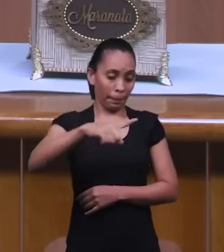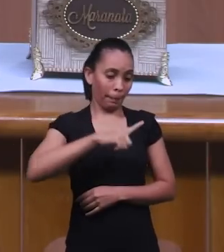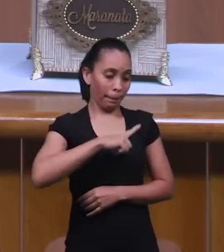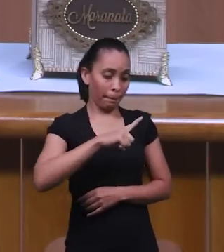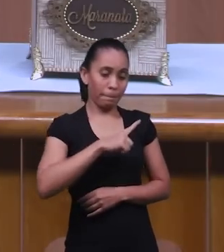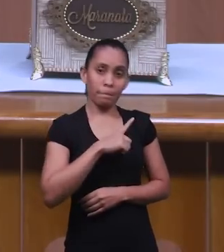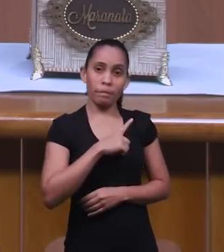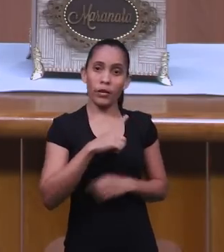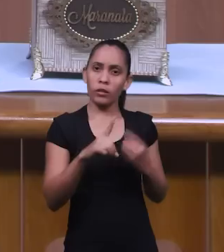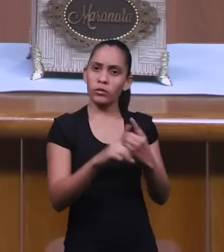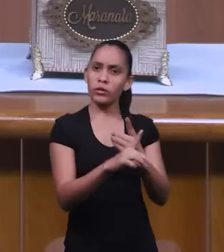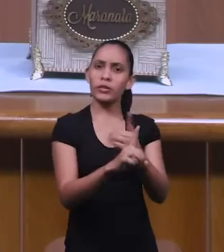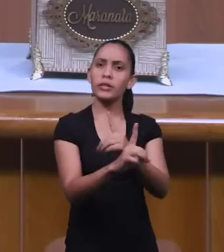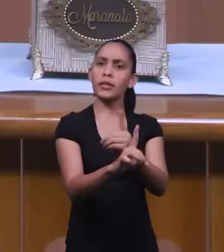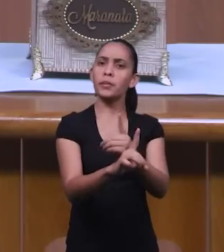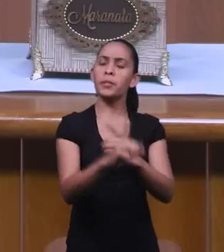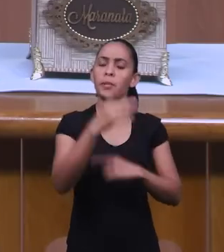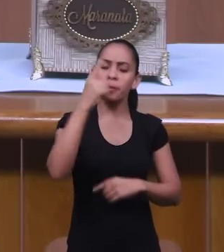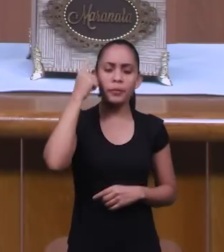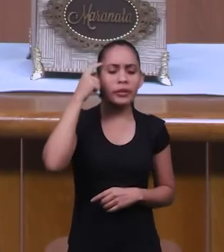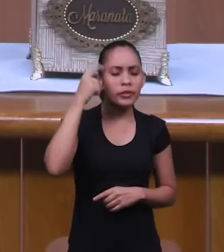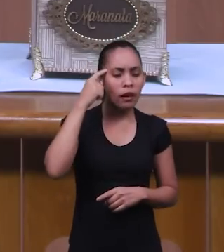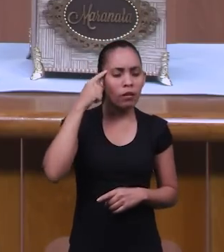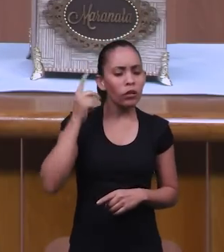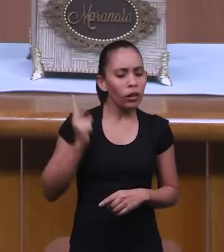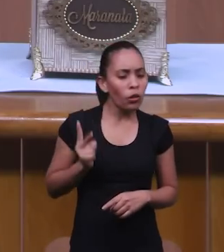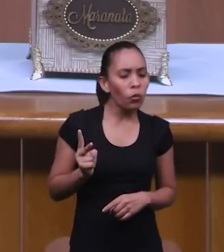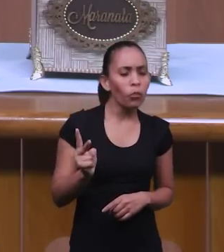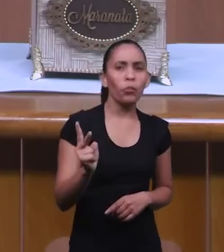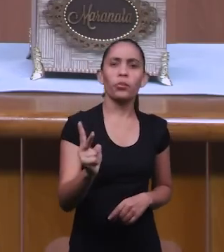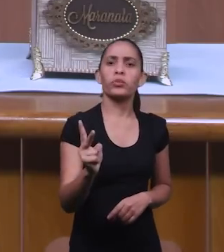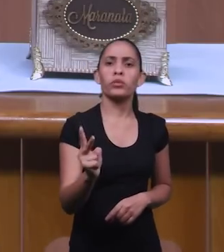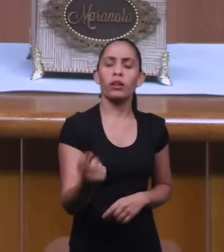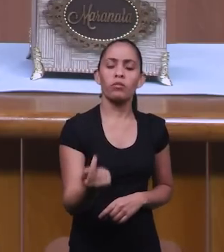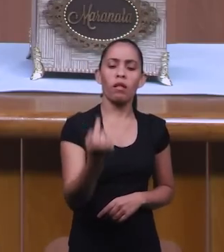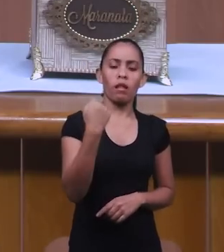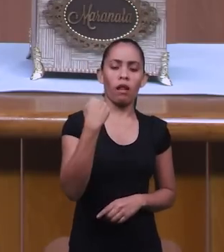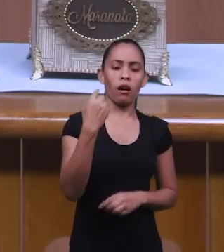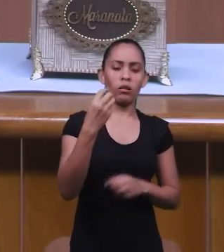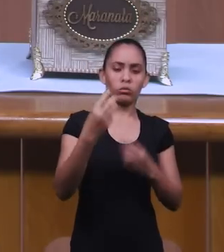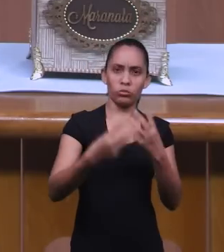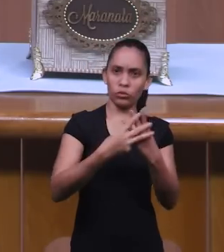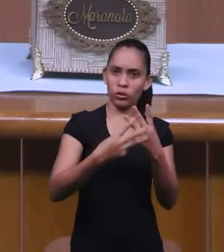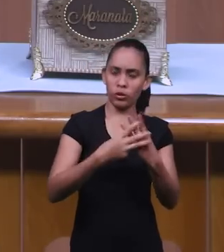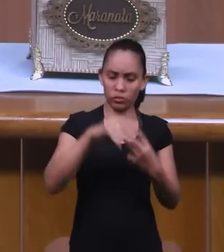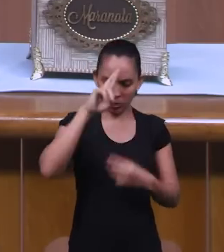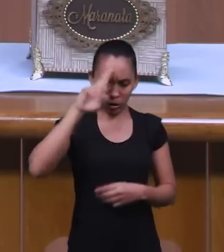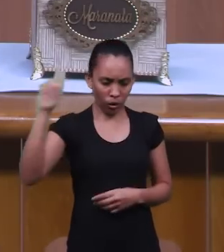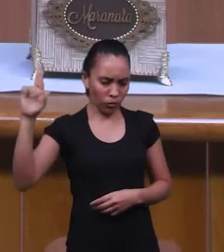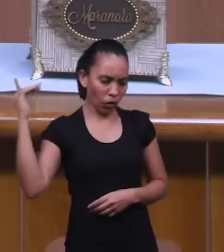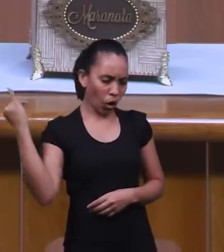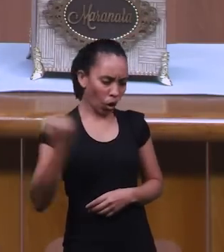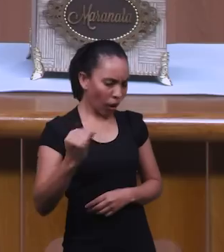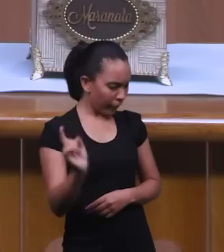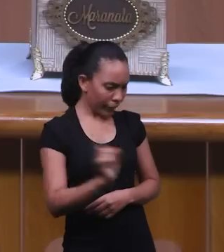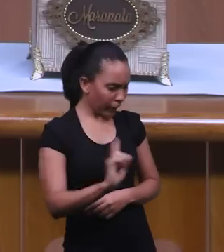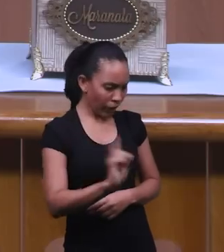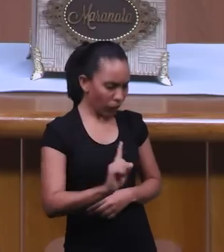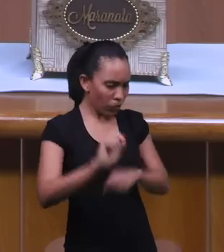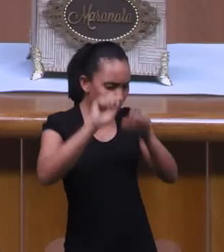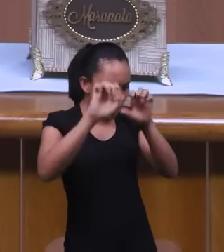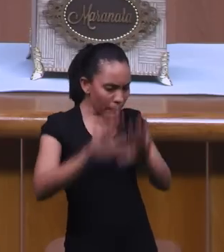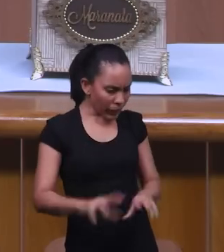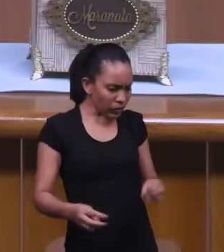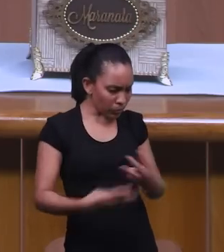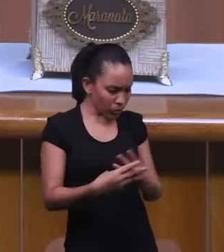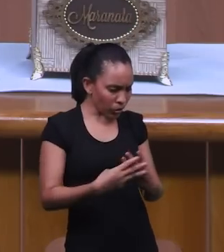os discípulos pensaram que ia ter continuidade dos judeus, mas Deus mostrou que não, que agora a bênção não era só para os